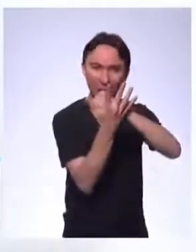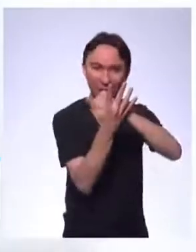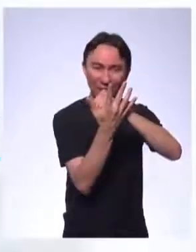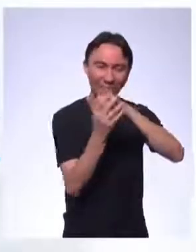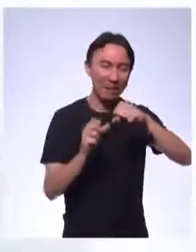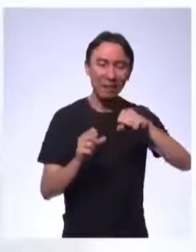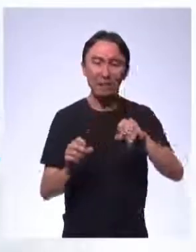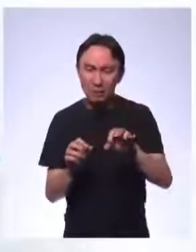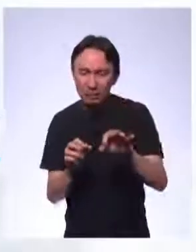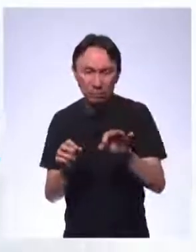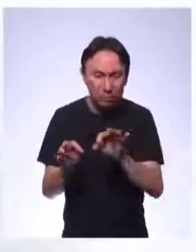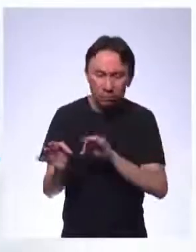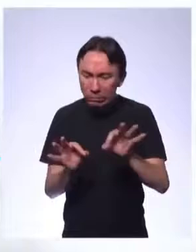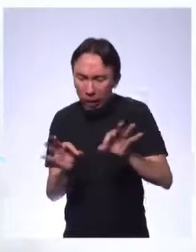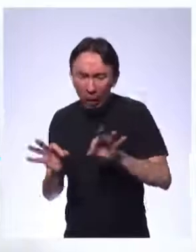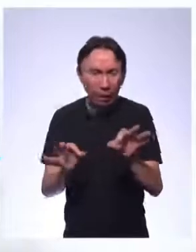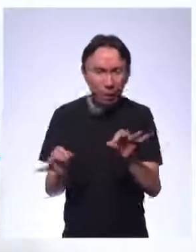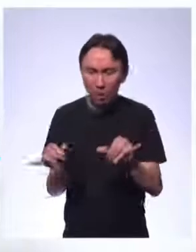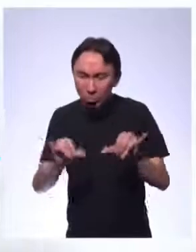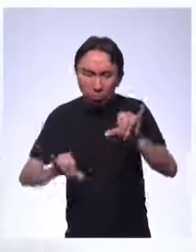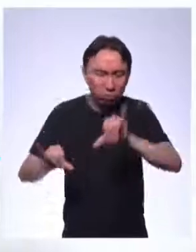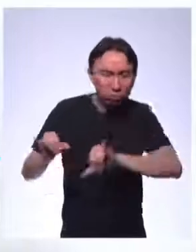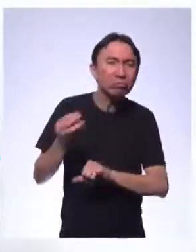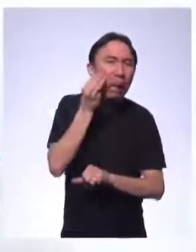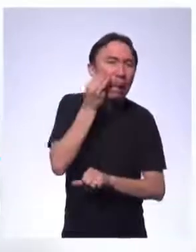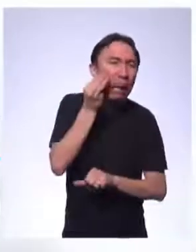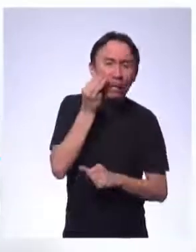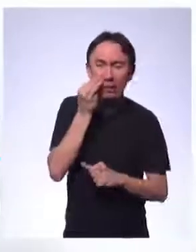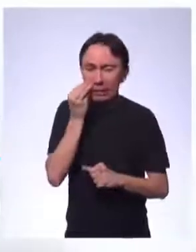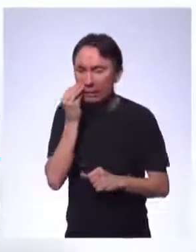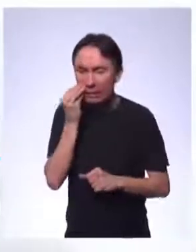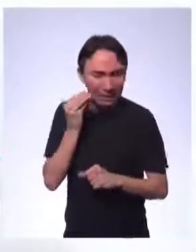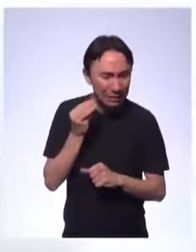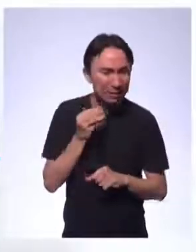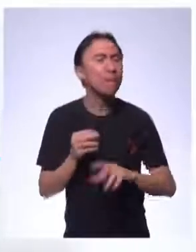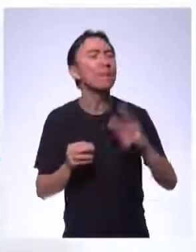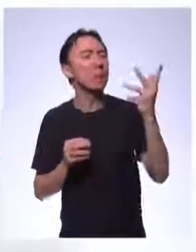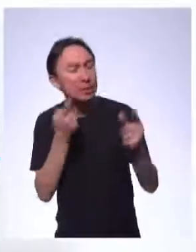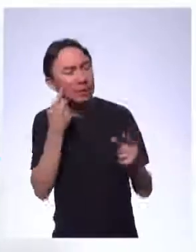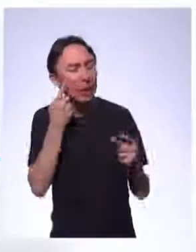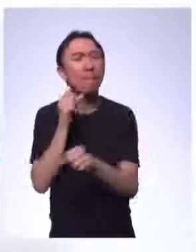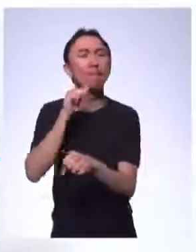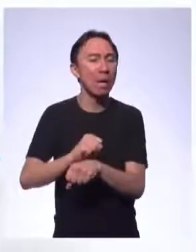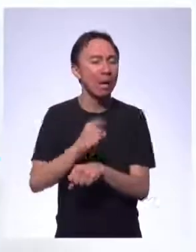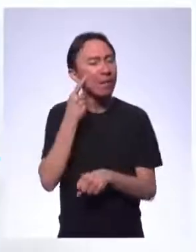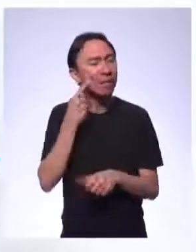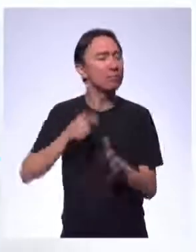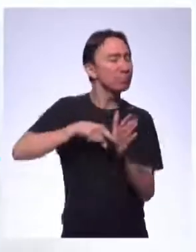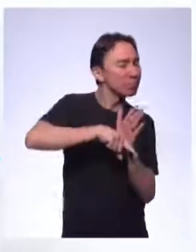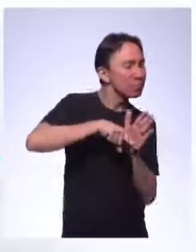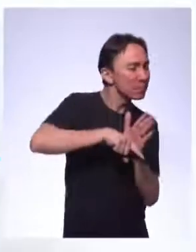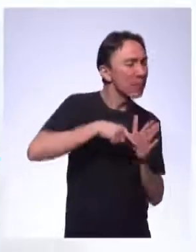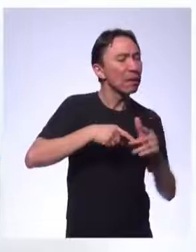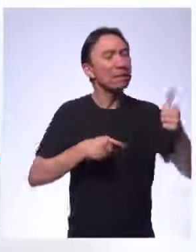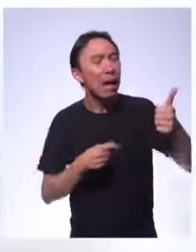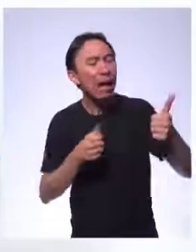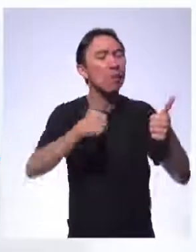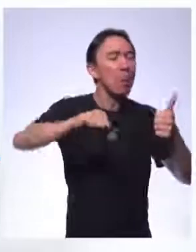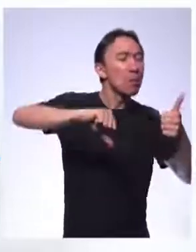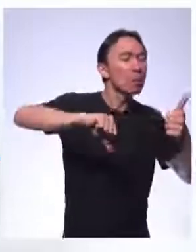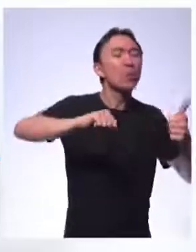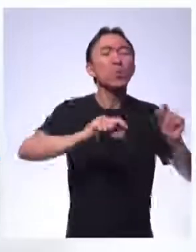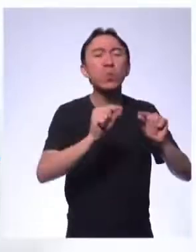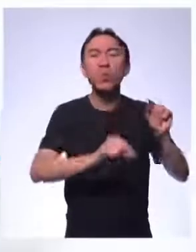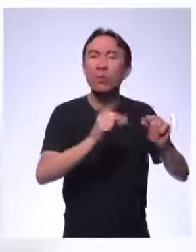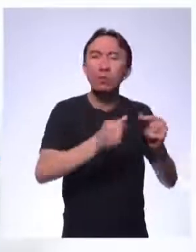E qualquer coisa simplesmente se para o teste e vai se pesquisar para ver o que está certo e o que está errado. Não quer dizer que não pode haver um erro,